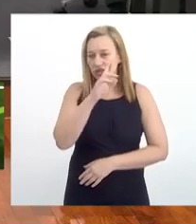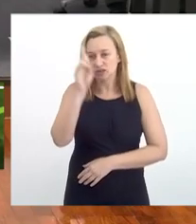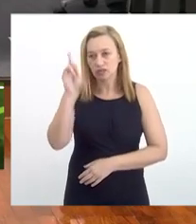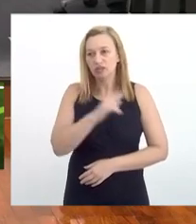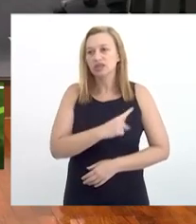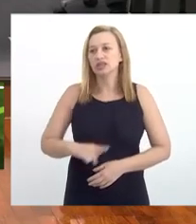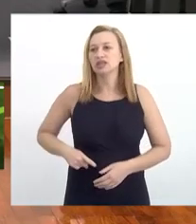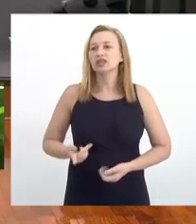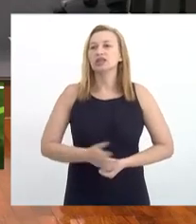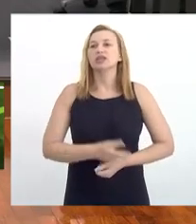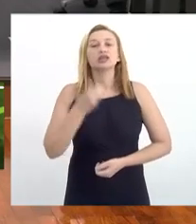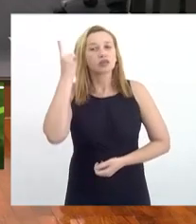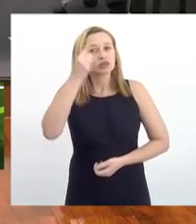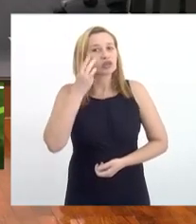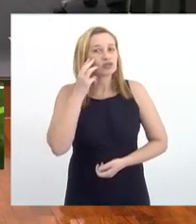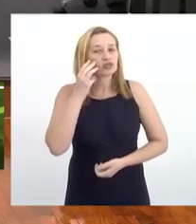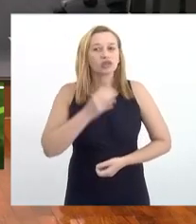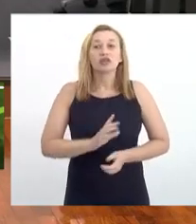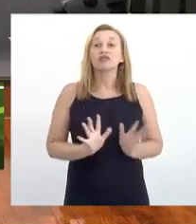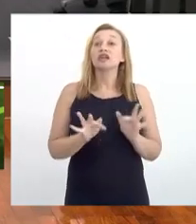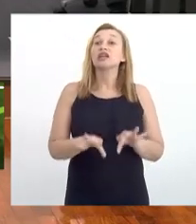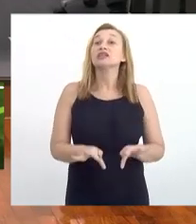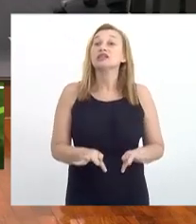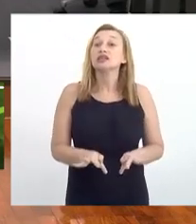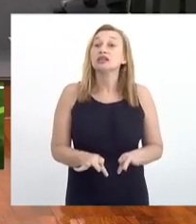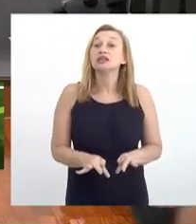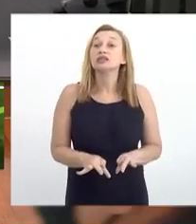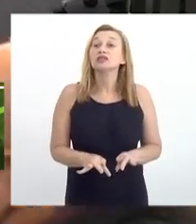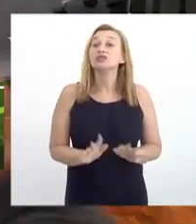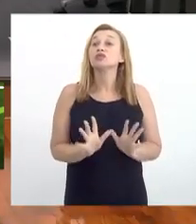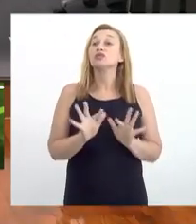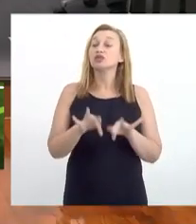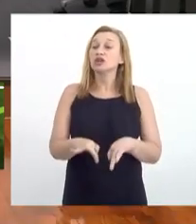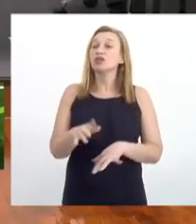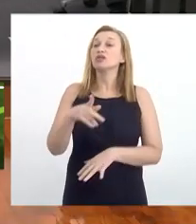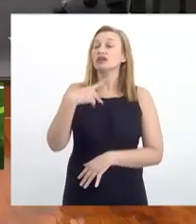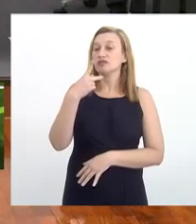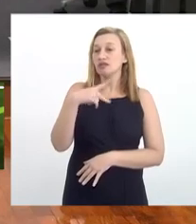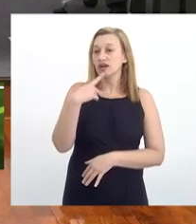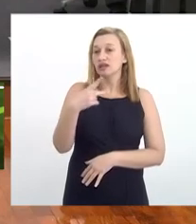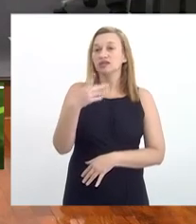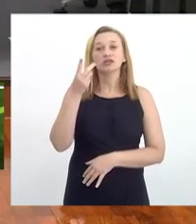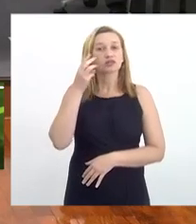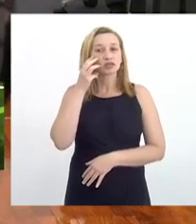Deputado Valdeque, favor, estarei encerrando o final da fala do Valdeque as inscrições.